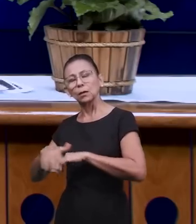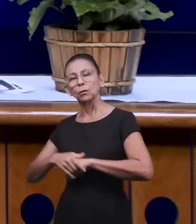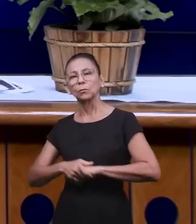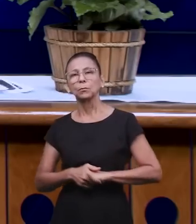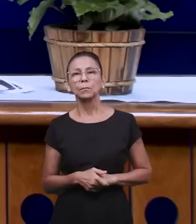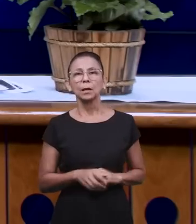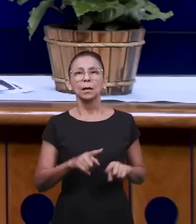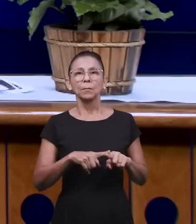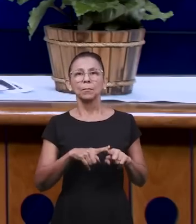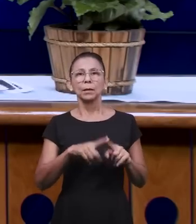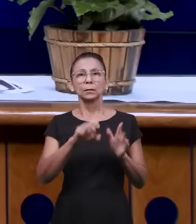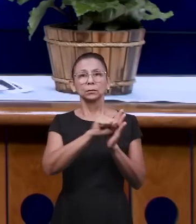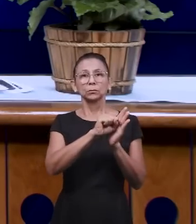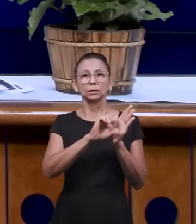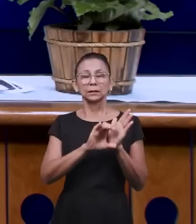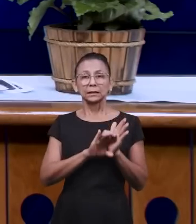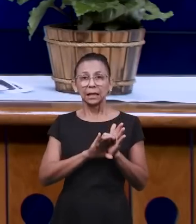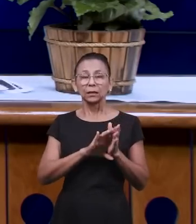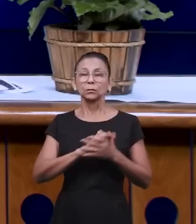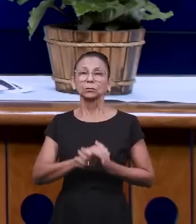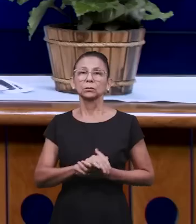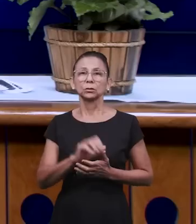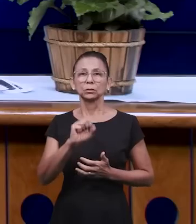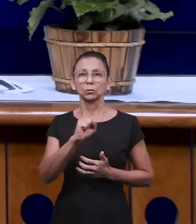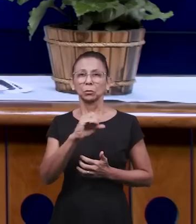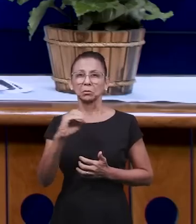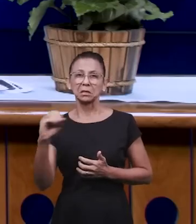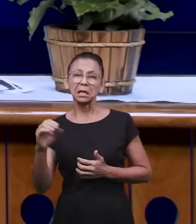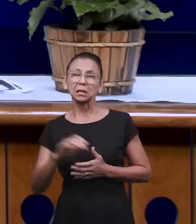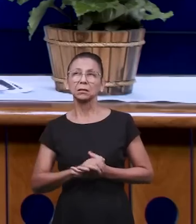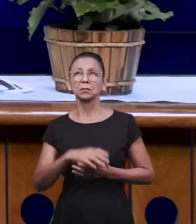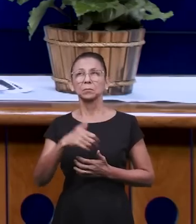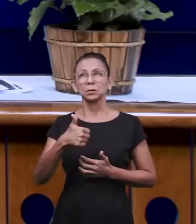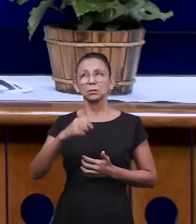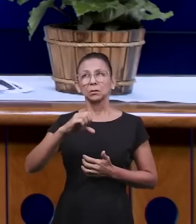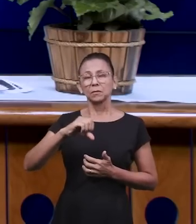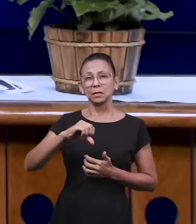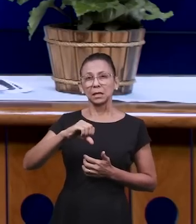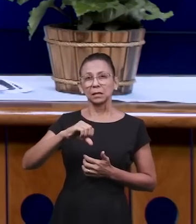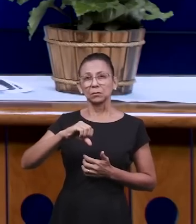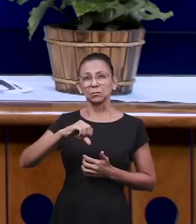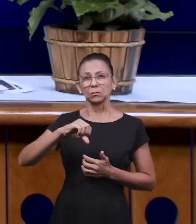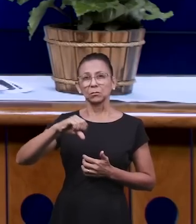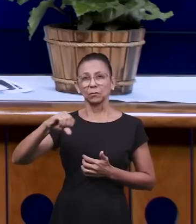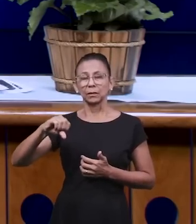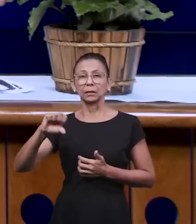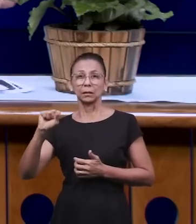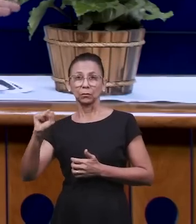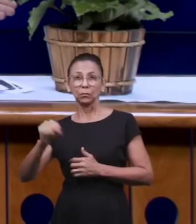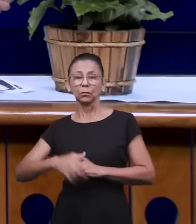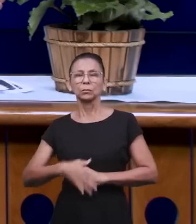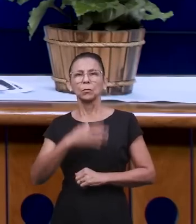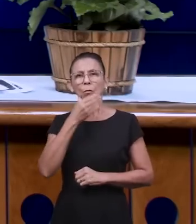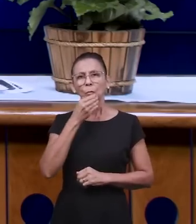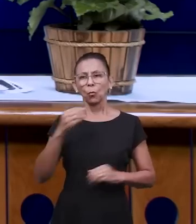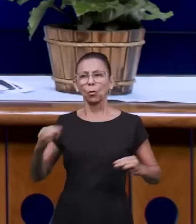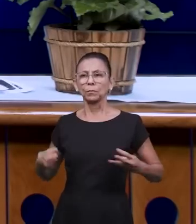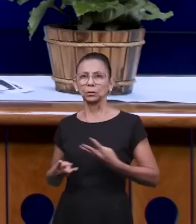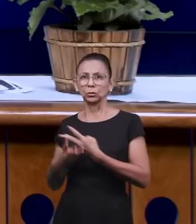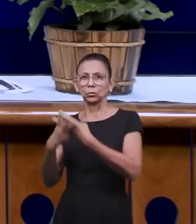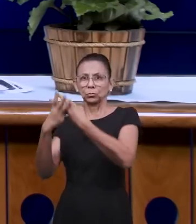Jesus, observando que, quando Jesus veio, rejeitou Israel, porque Israel o rejeitou, e